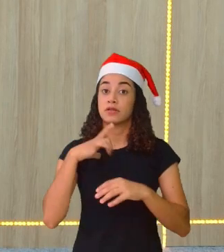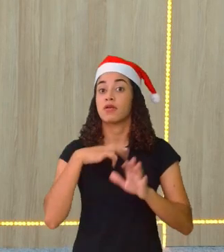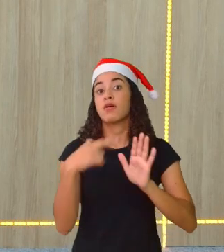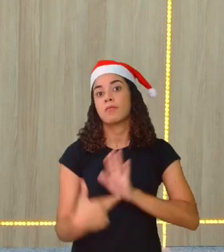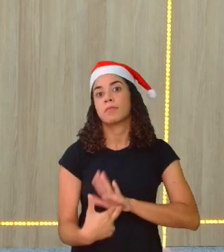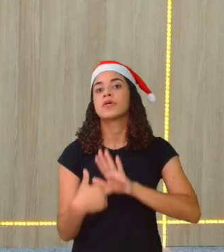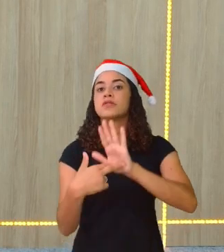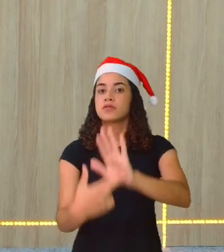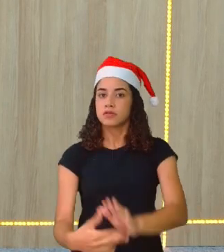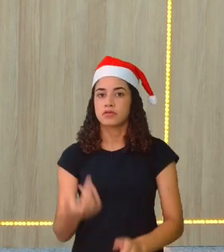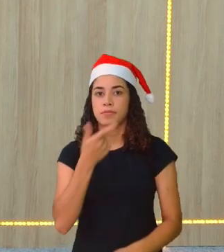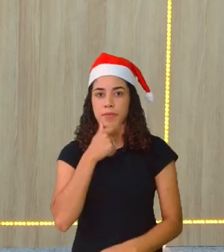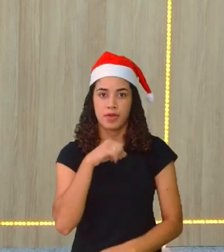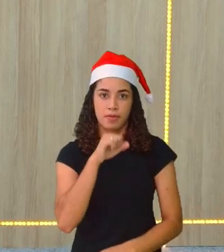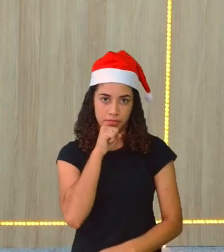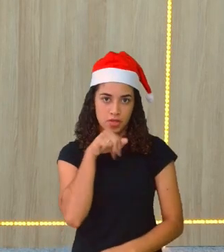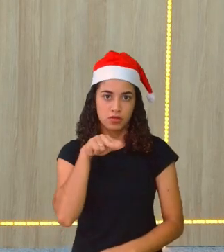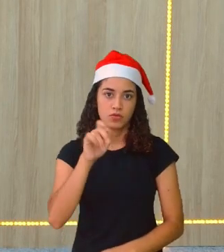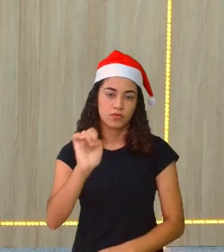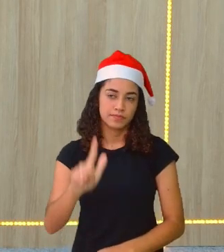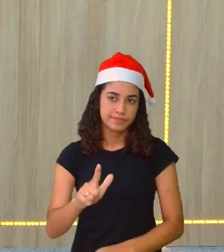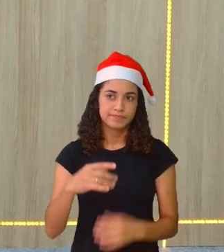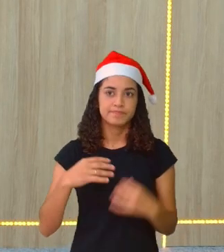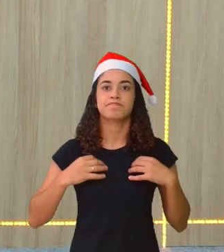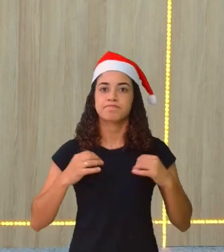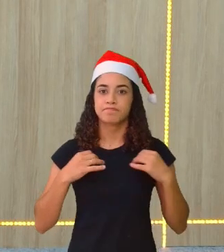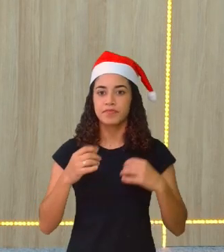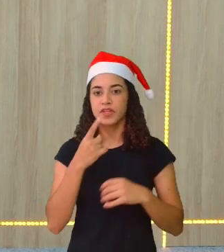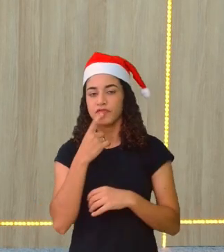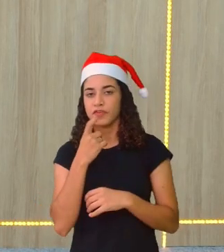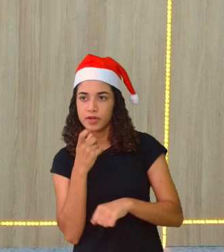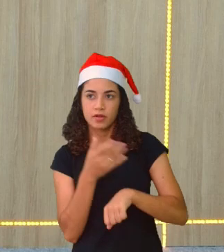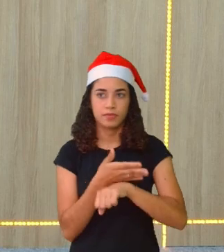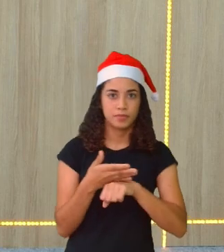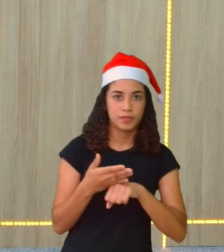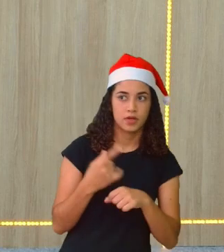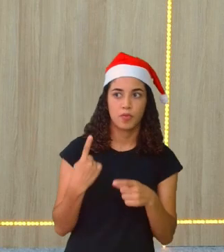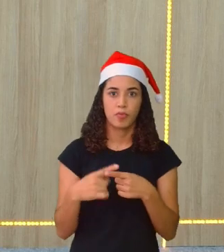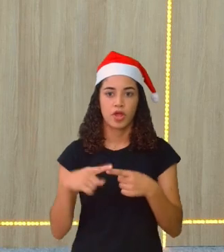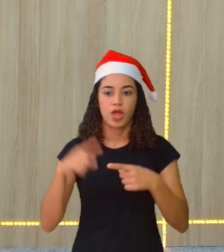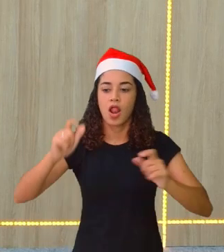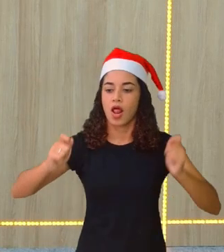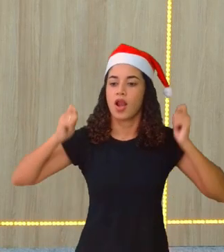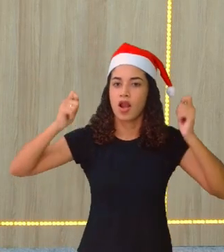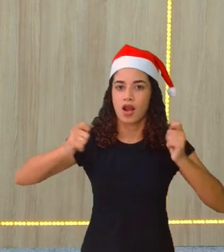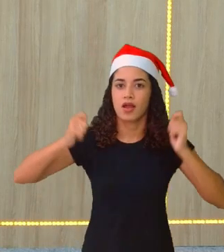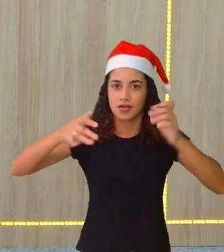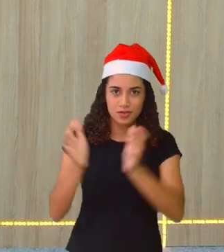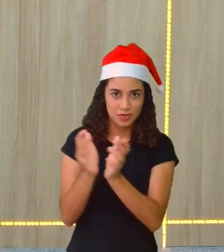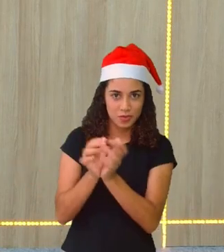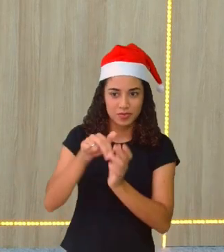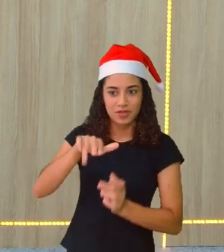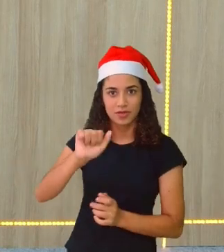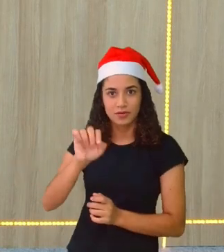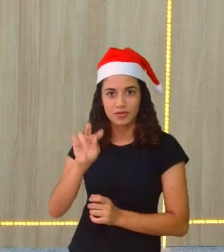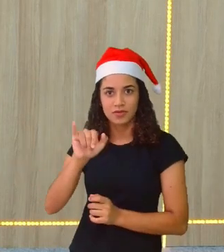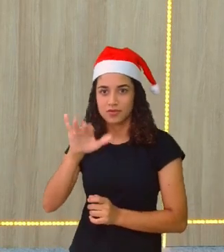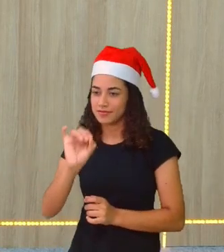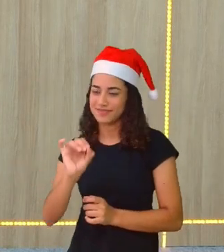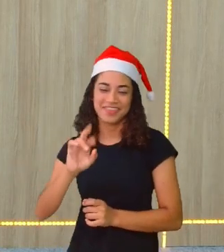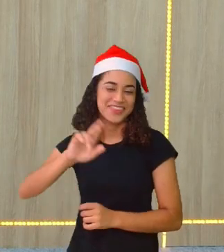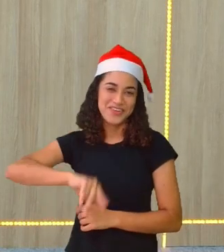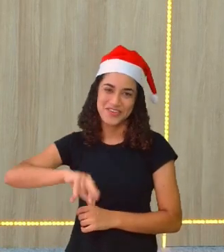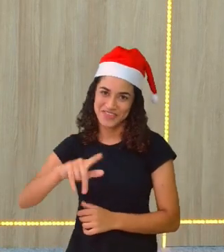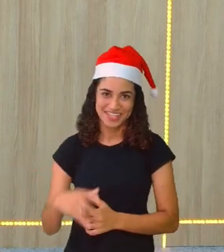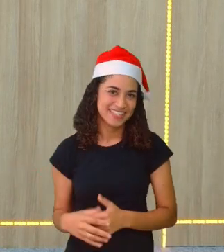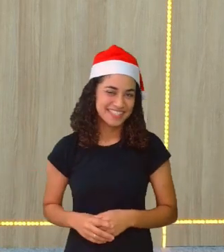representação do Papai Noel com essa veste vermelha e branca aí. Não é porque ele é torcedor do Náutico não, certo, professora? Então, nesse sentido,